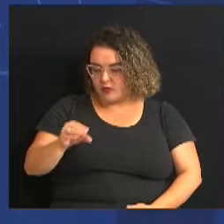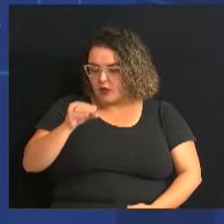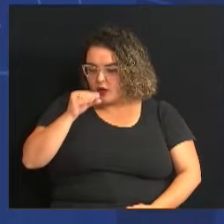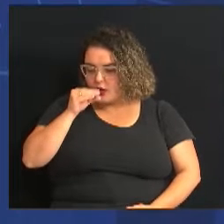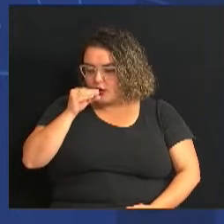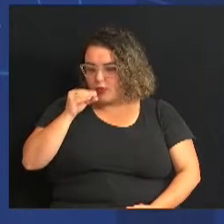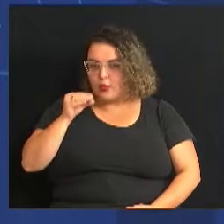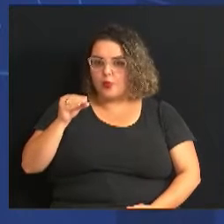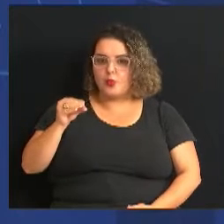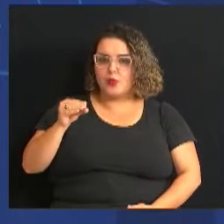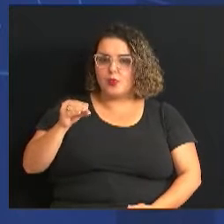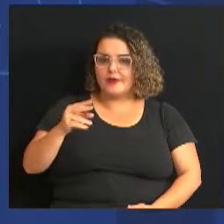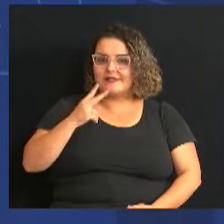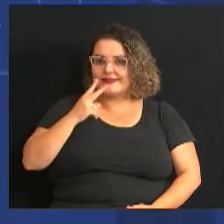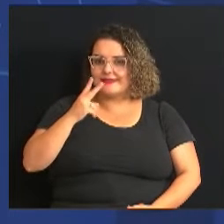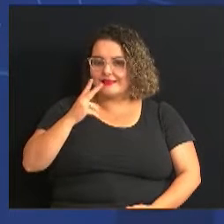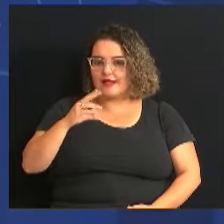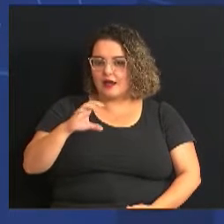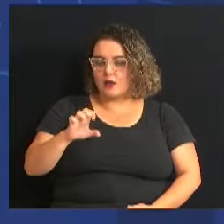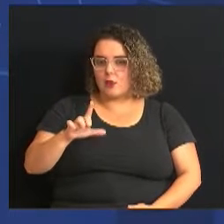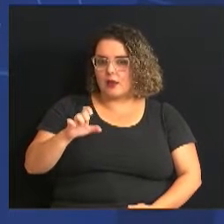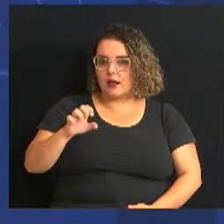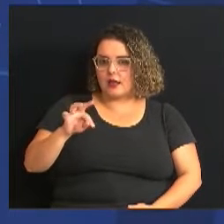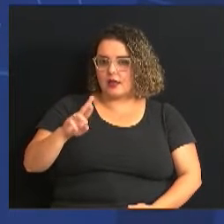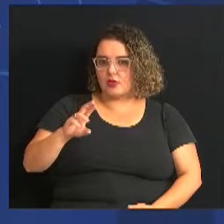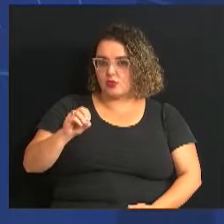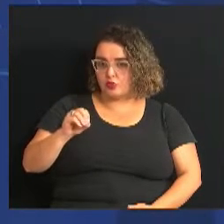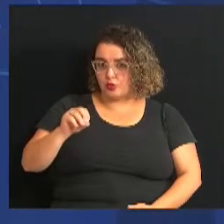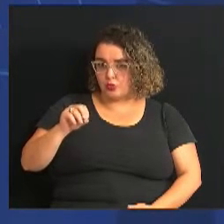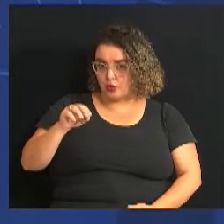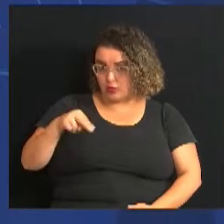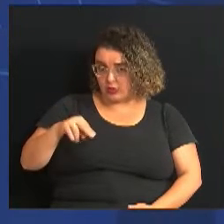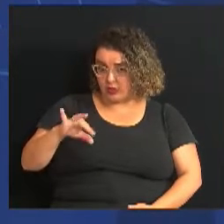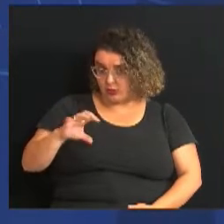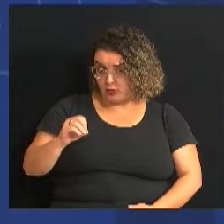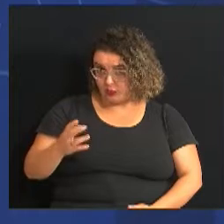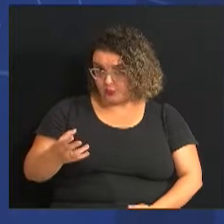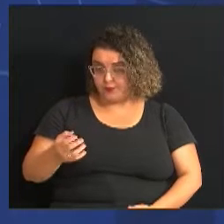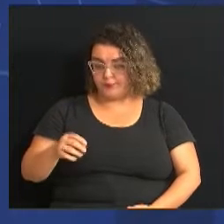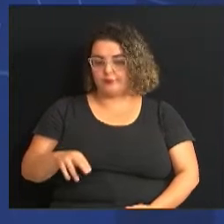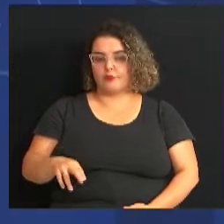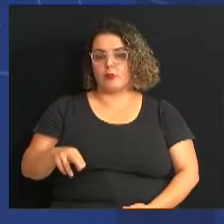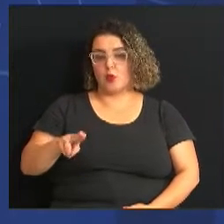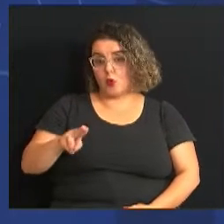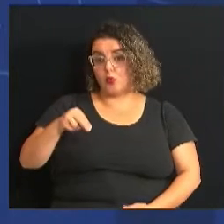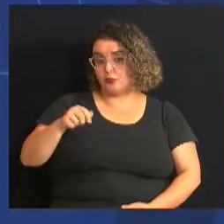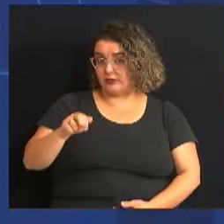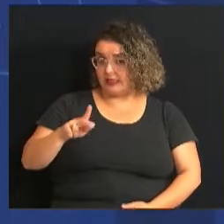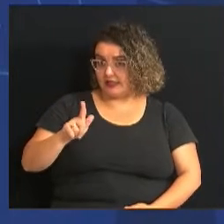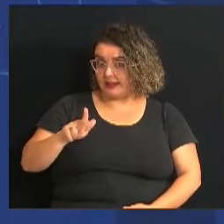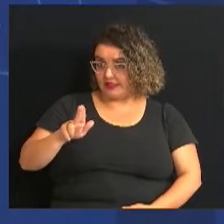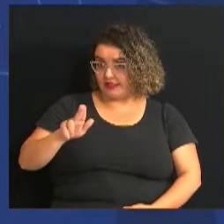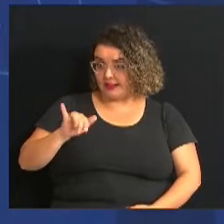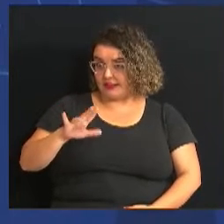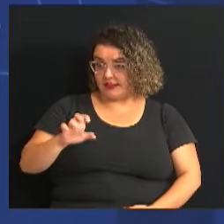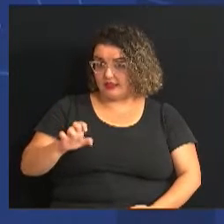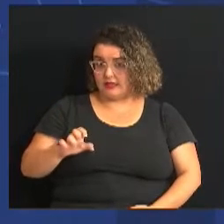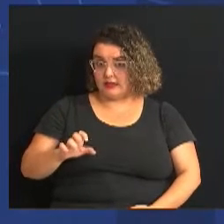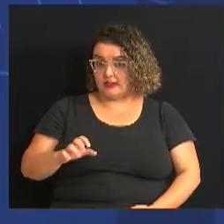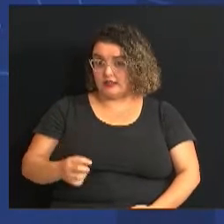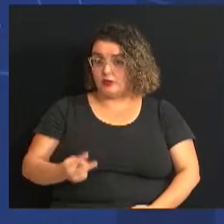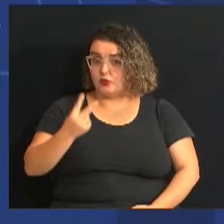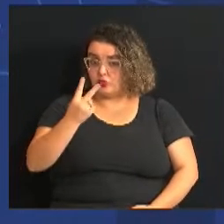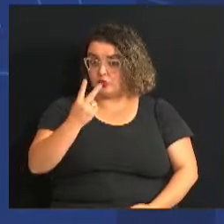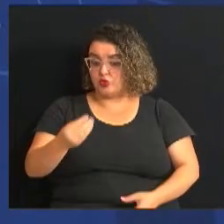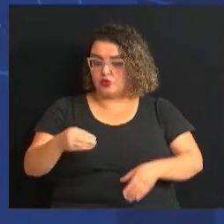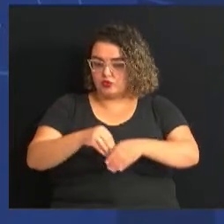entenderem que tanto o narguilé quanto o cigarro eletrônico, eles têm dois metais que não são eliminados do organismo, que